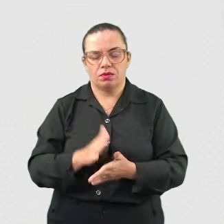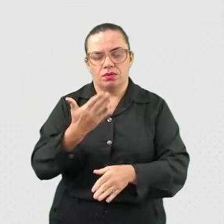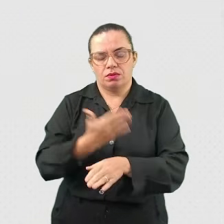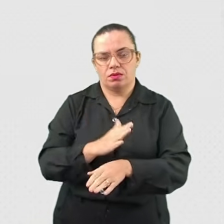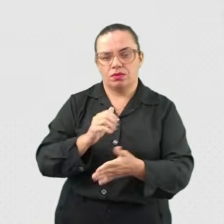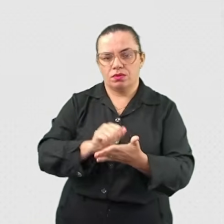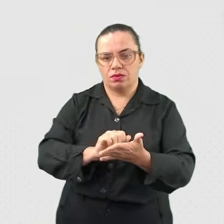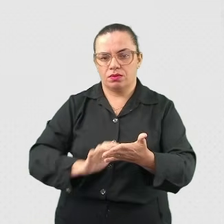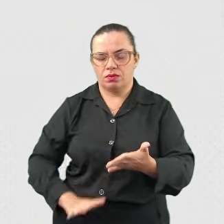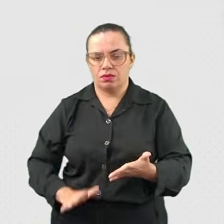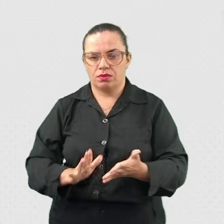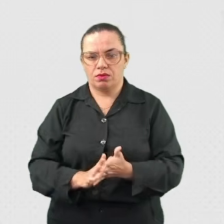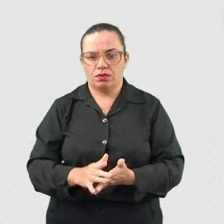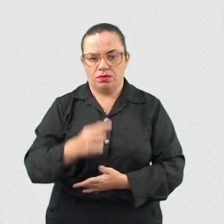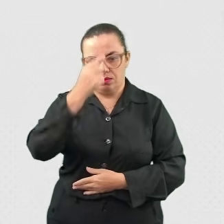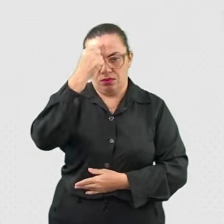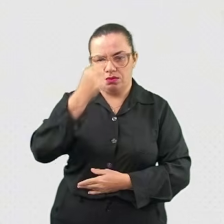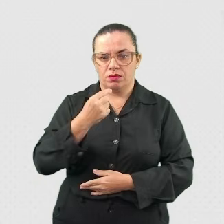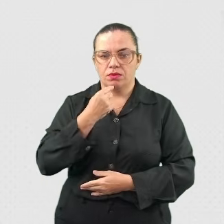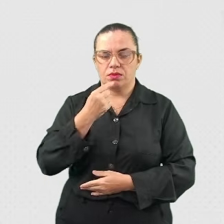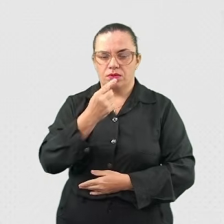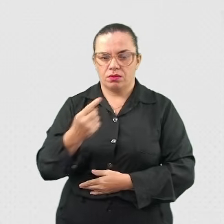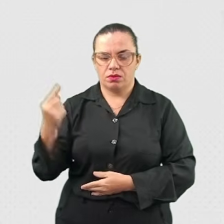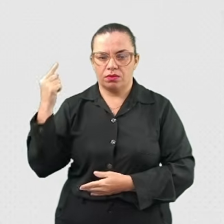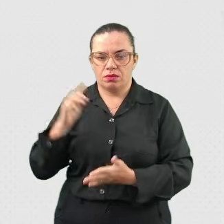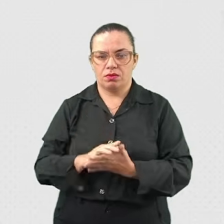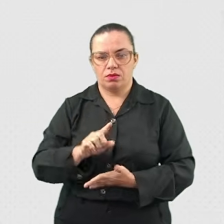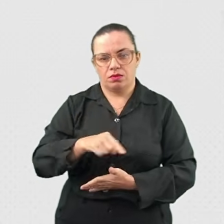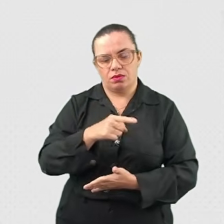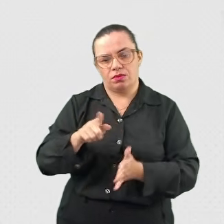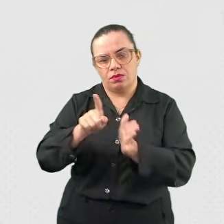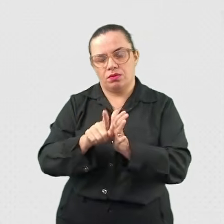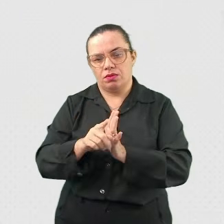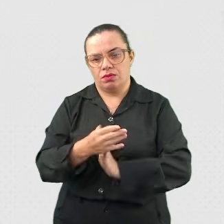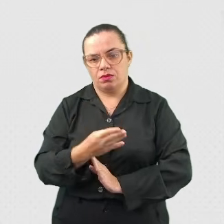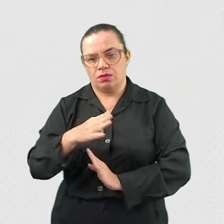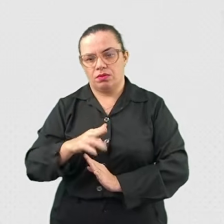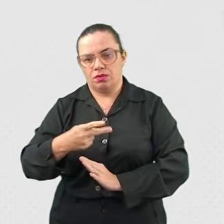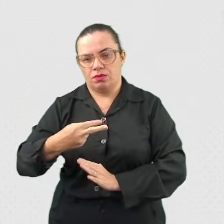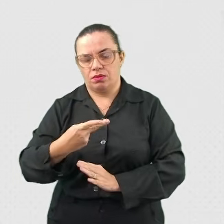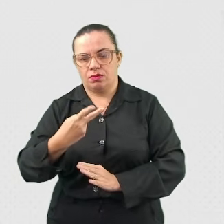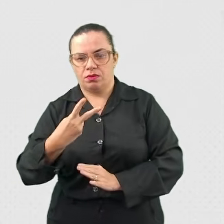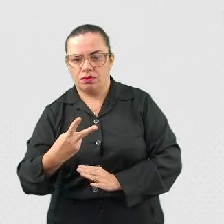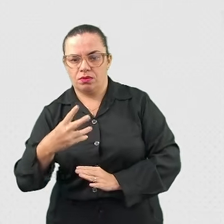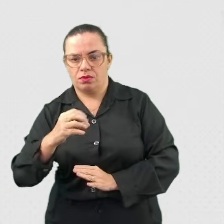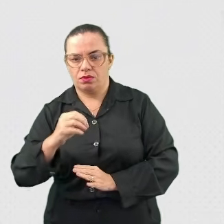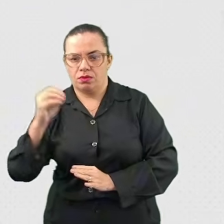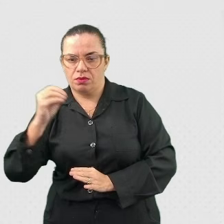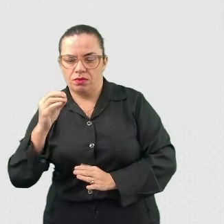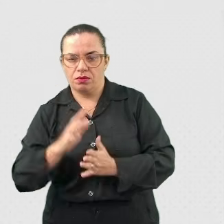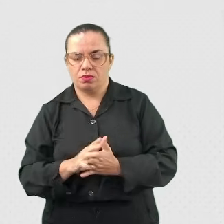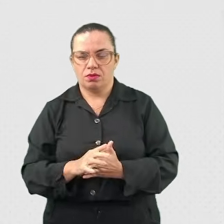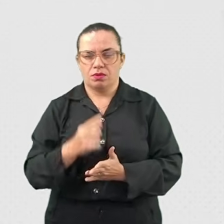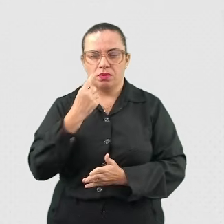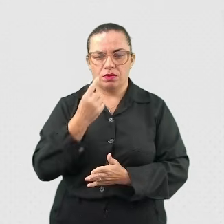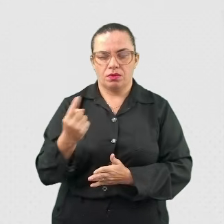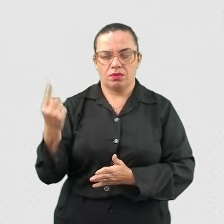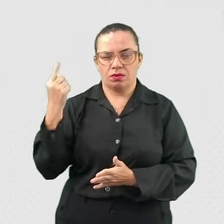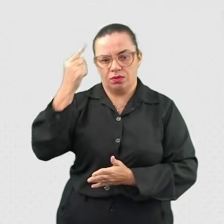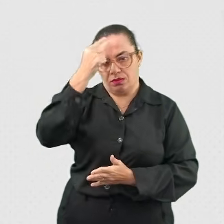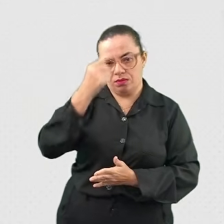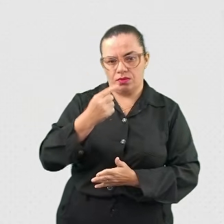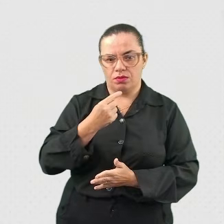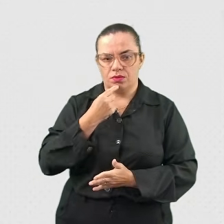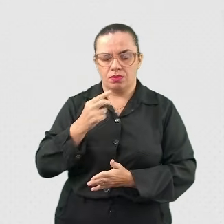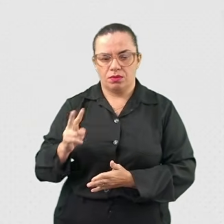Na figura, alfa menos beta é igual a 20 graus. Observe a figura, qual o valor de alfa e beta. Ora,